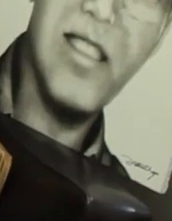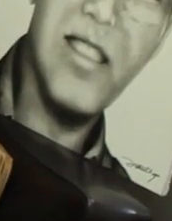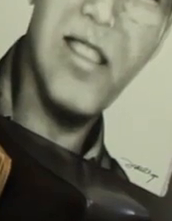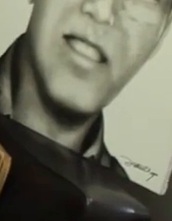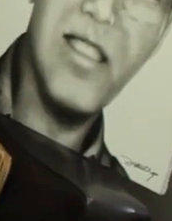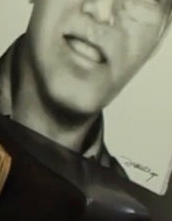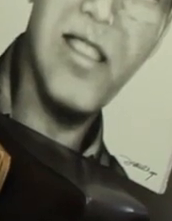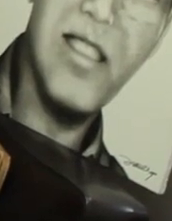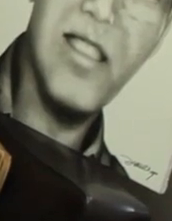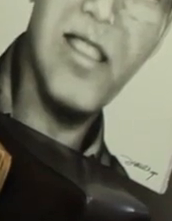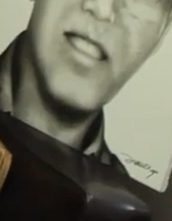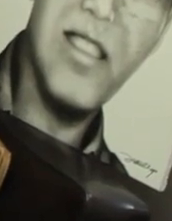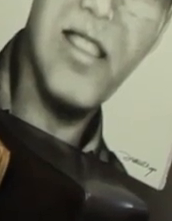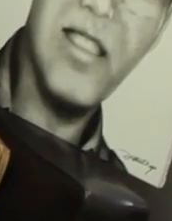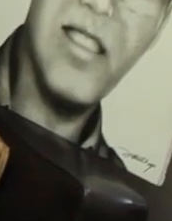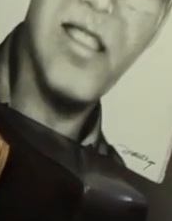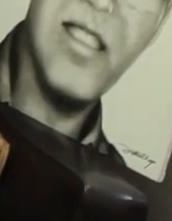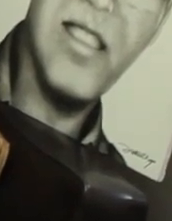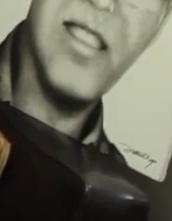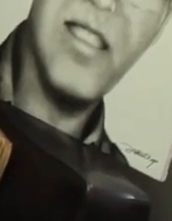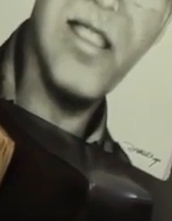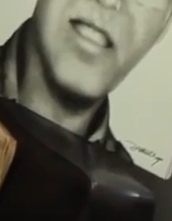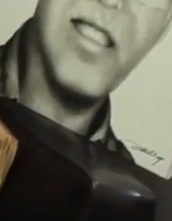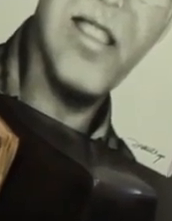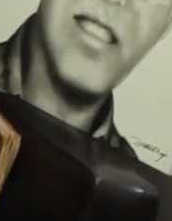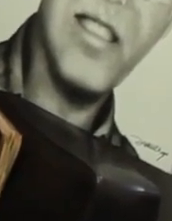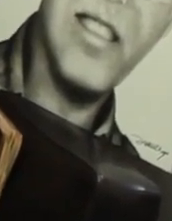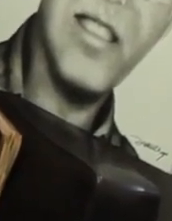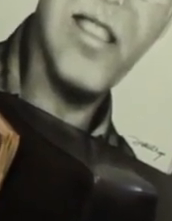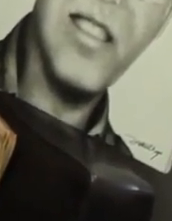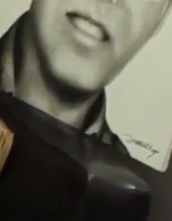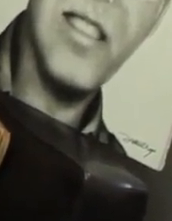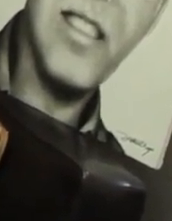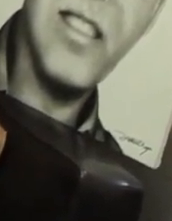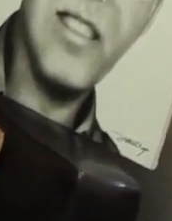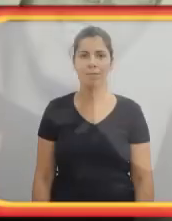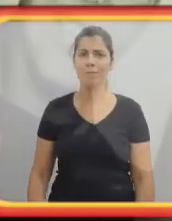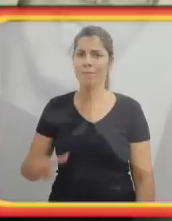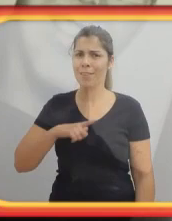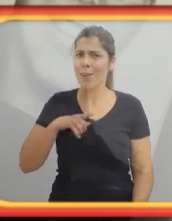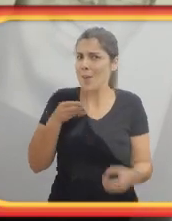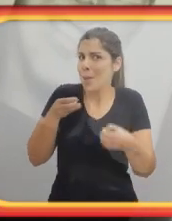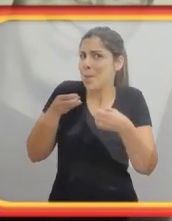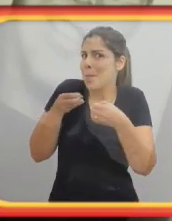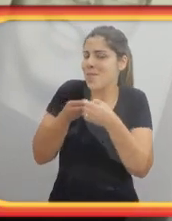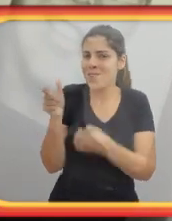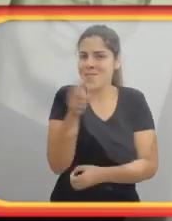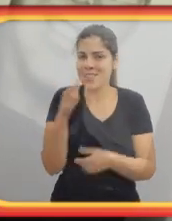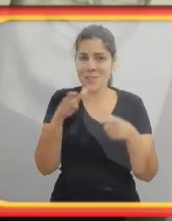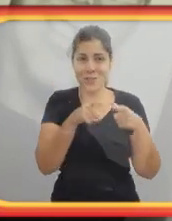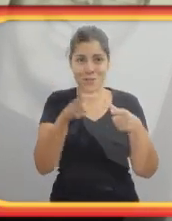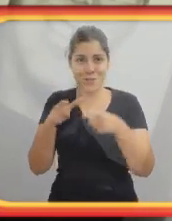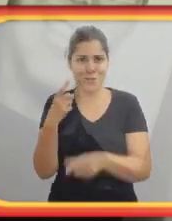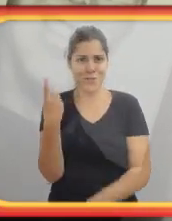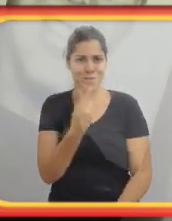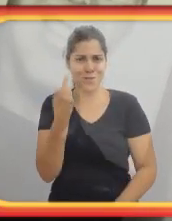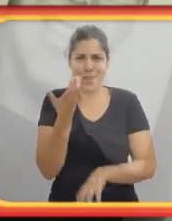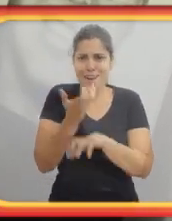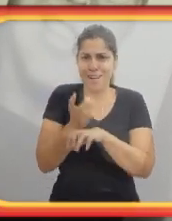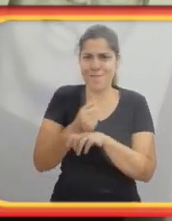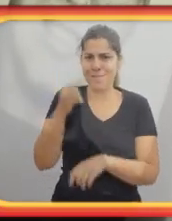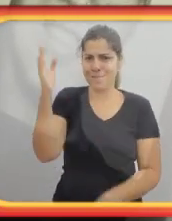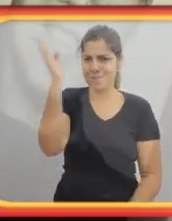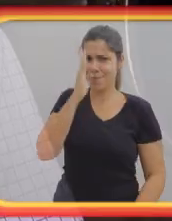pé, Joel segura alguns CDs e os coloca sobre uma poltrona à frente dele. Eu tenho perto de 22